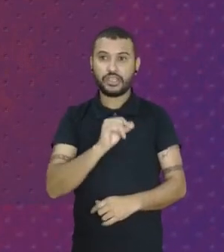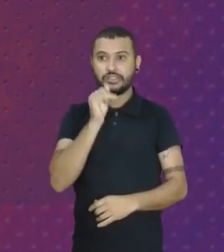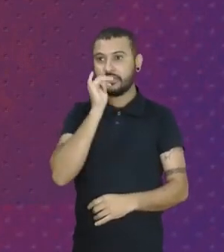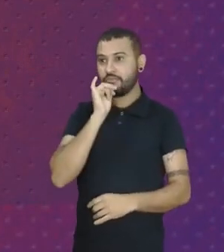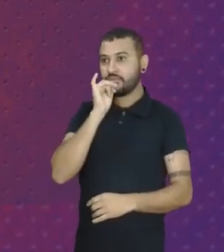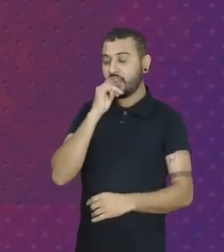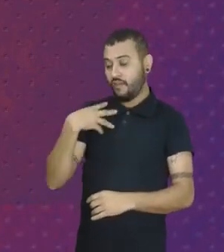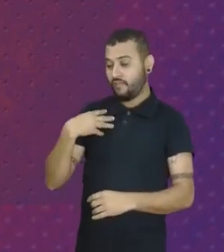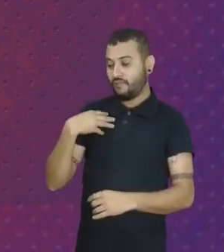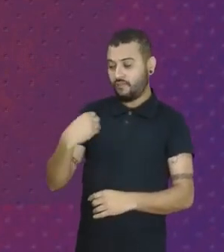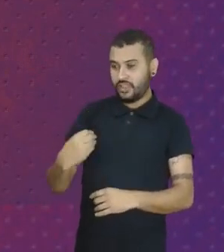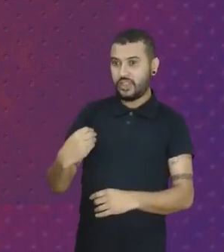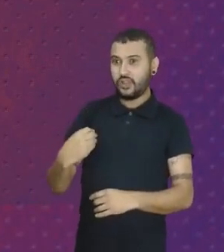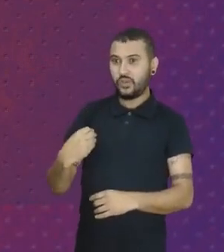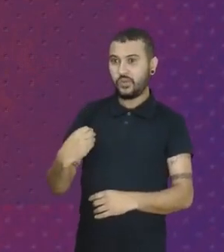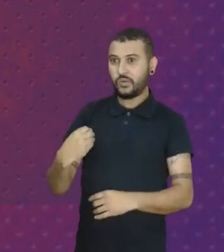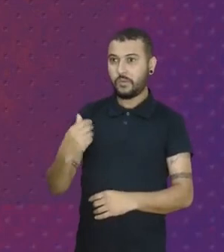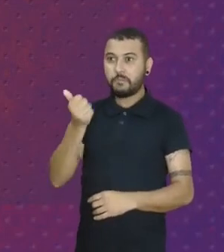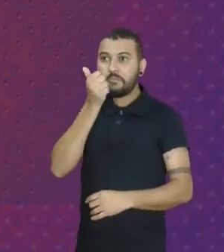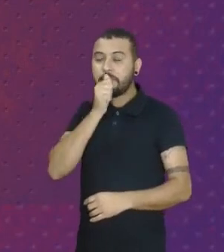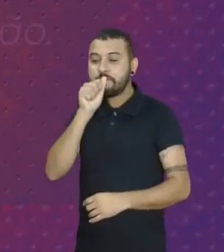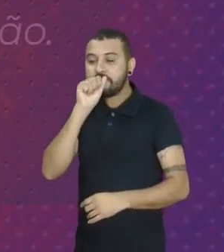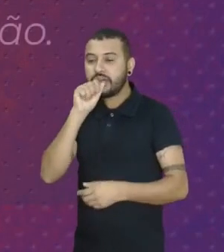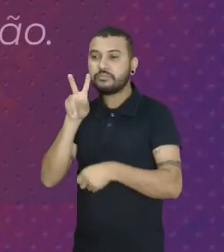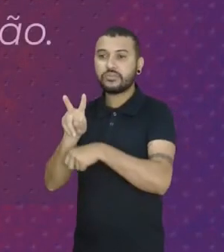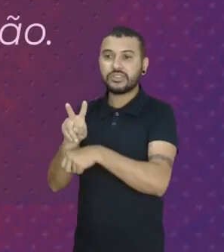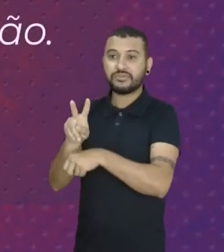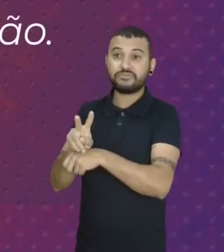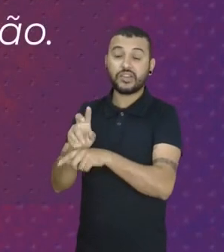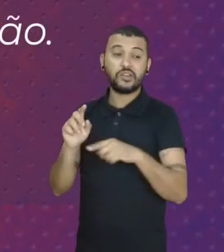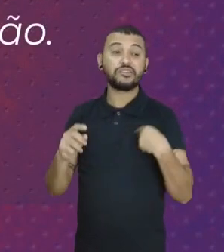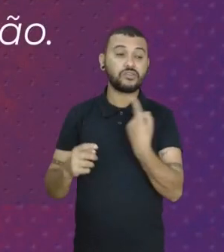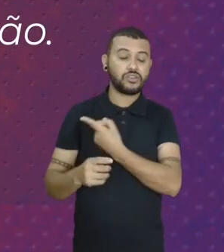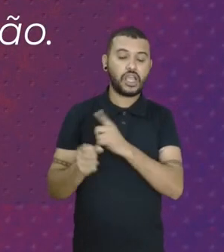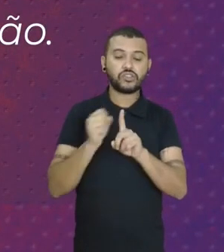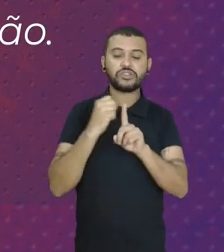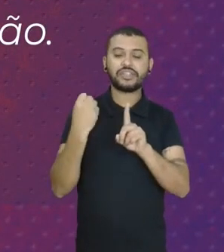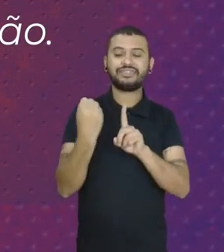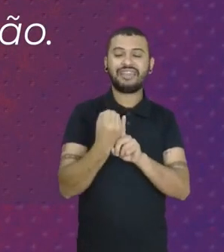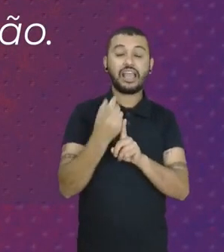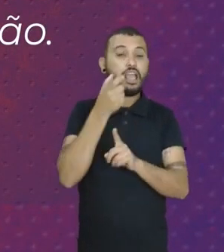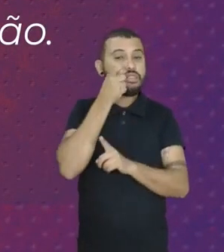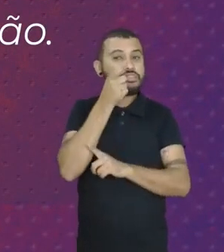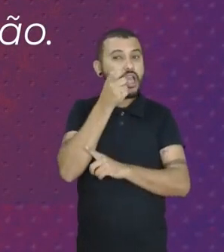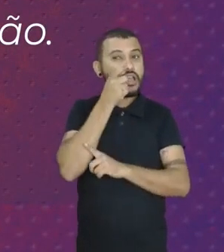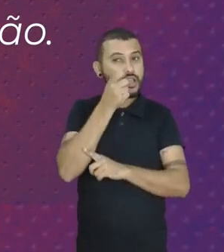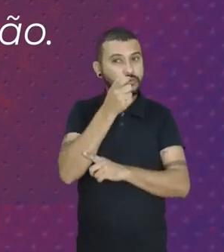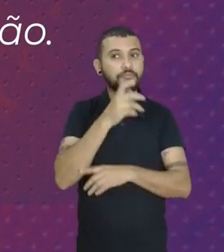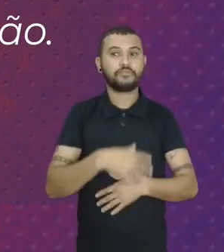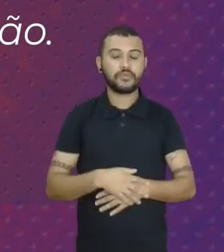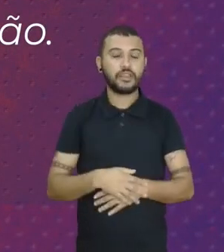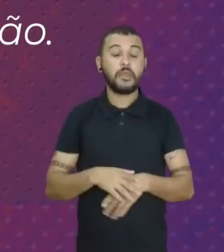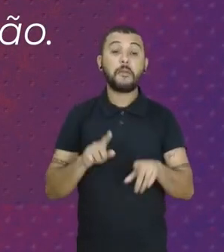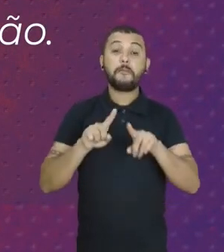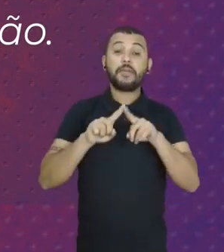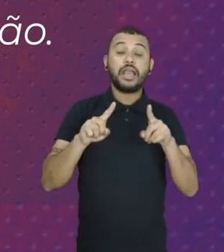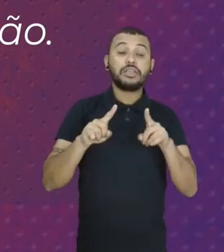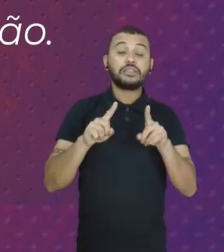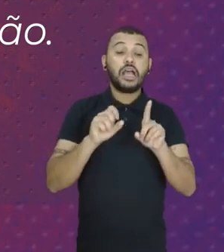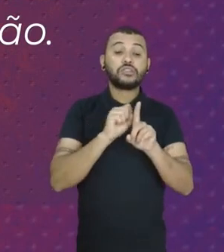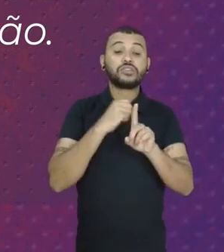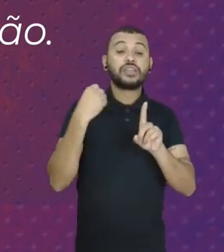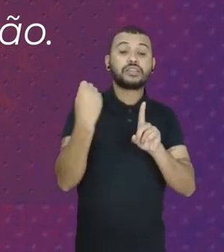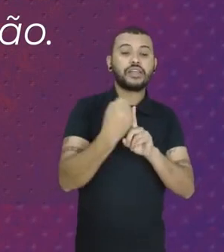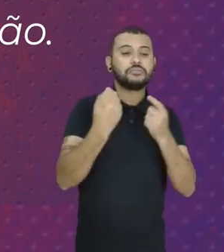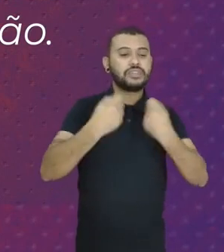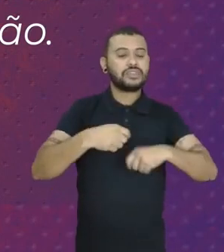filhos da mãe, interessam a toda a sociedade. A sociedade é que deve criar condições para que